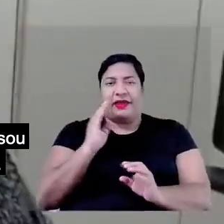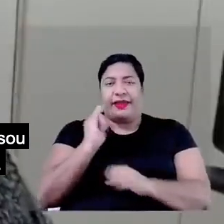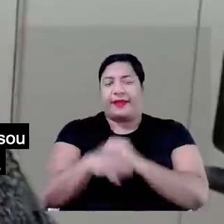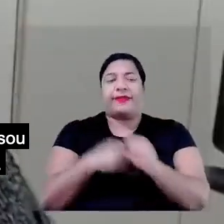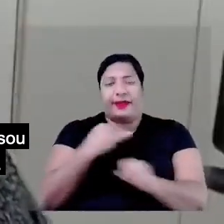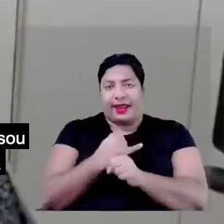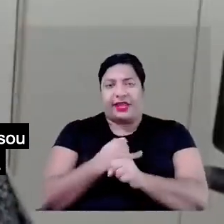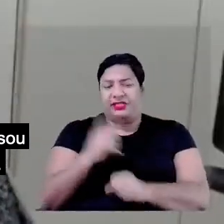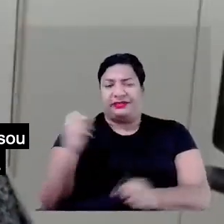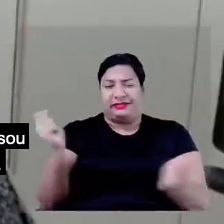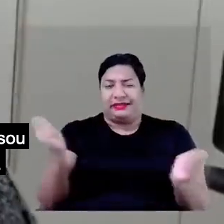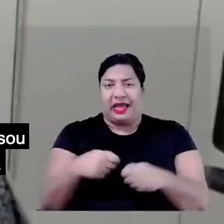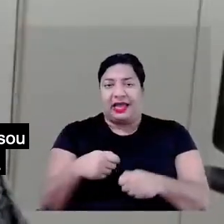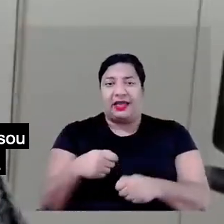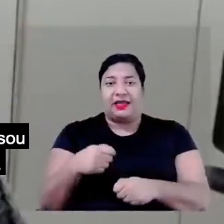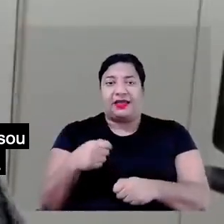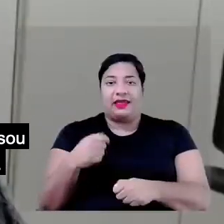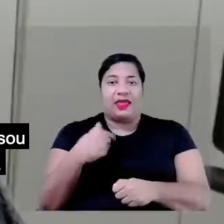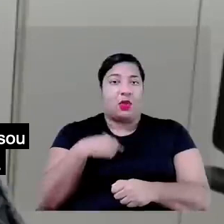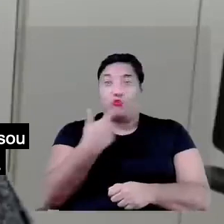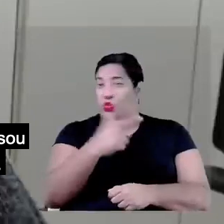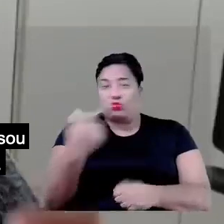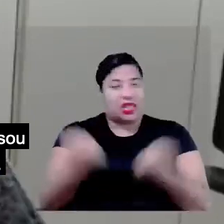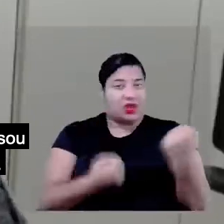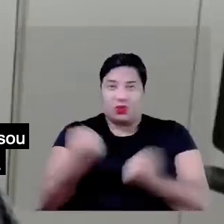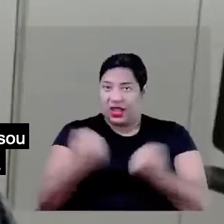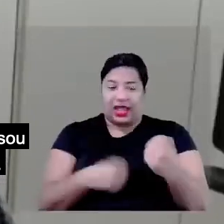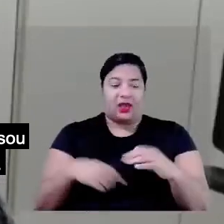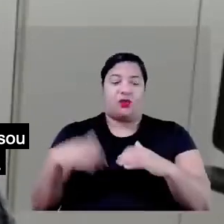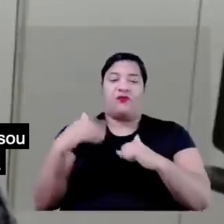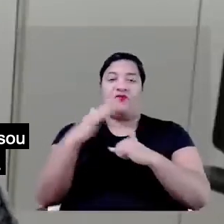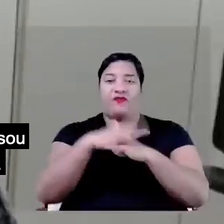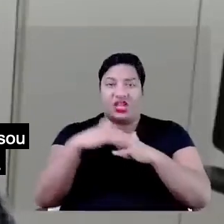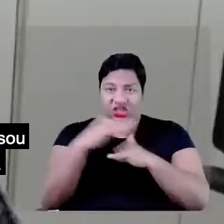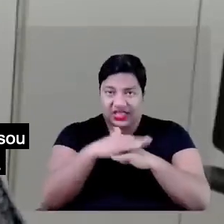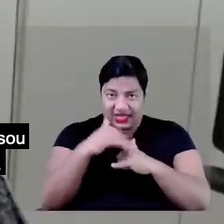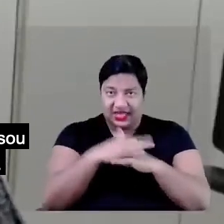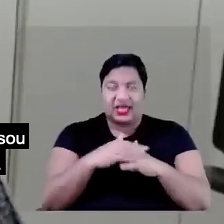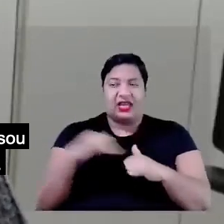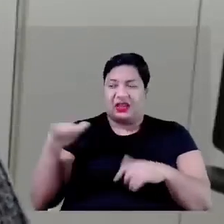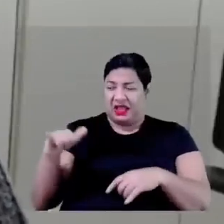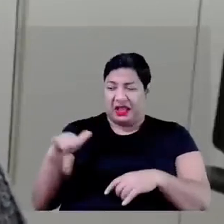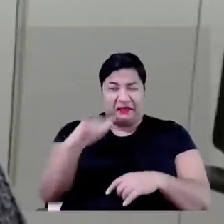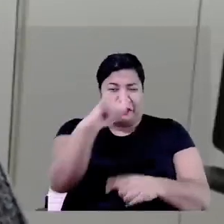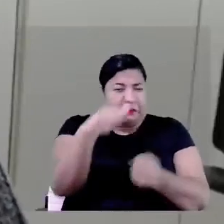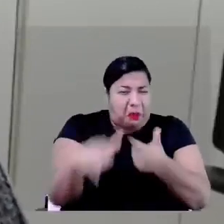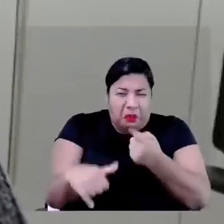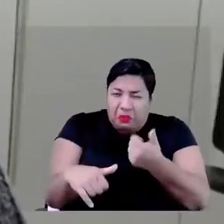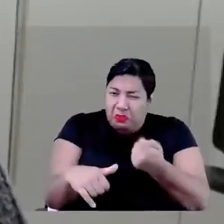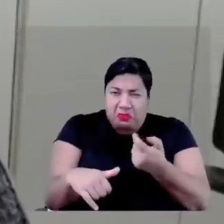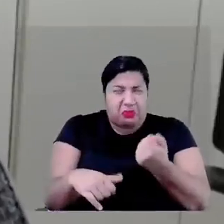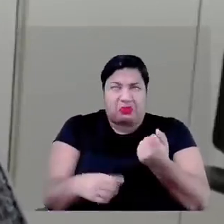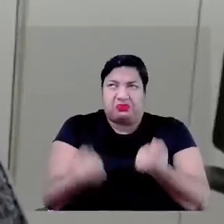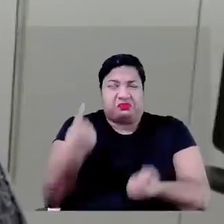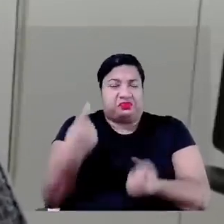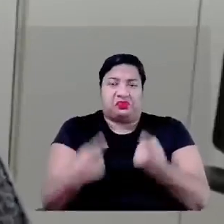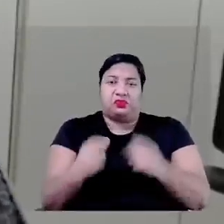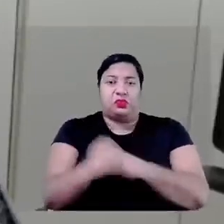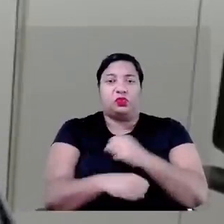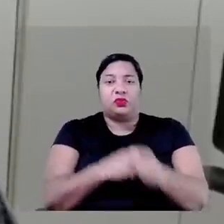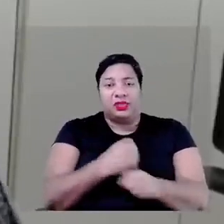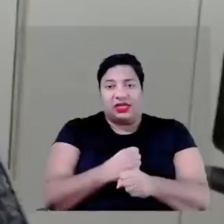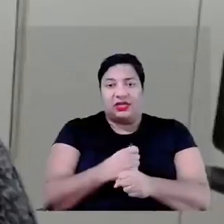carbono. Eu que não tenho carro, eu sou vegetariana, viajo pouco de avião, algumas vezes por ano, eu preciso